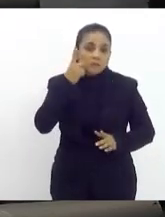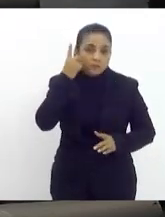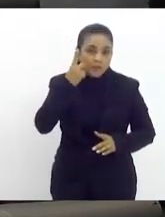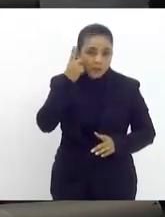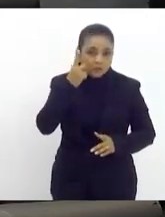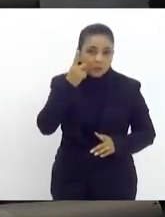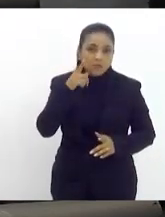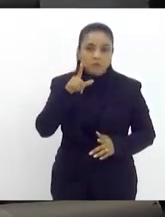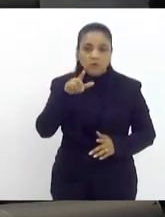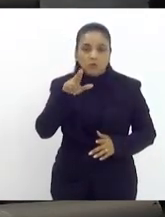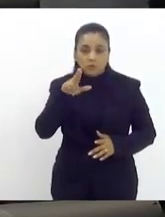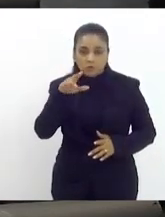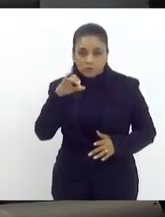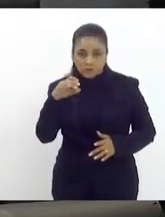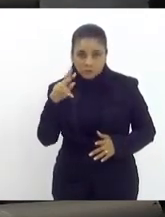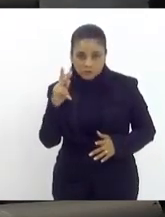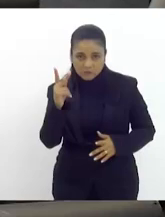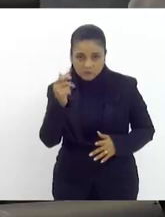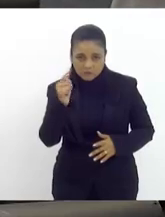Primeiro, eu gostaria de agradecer.